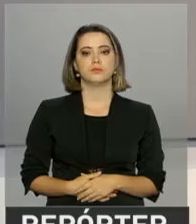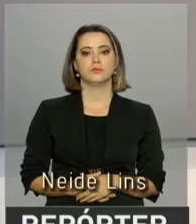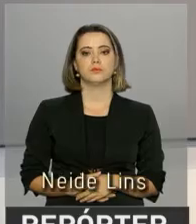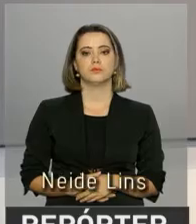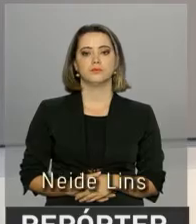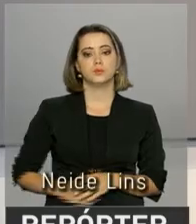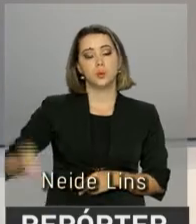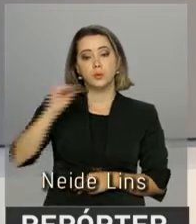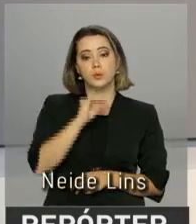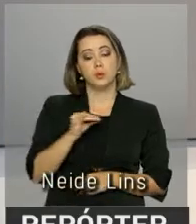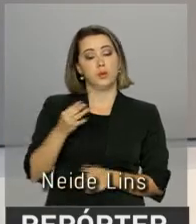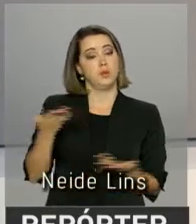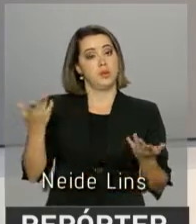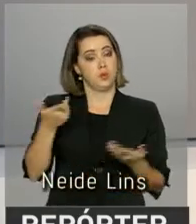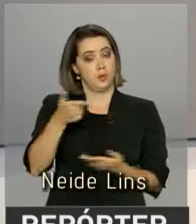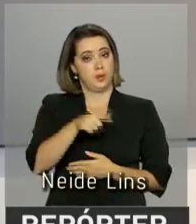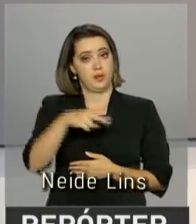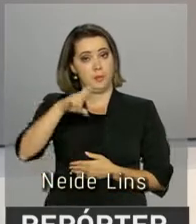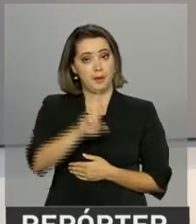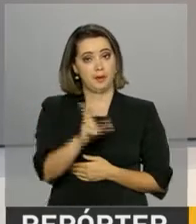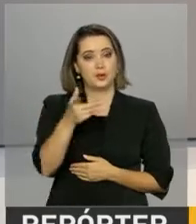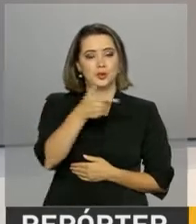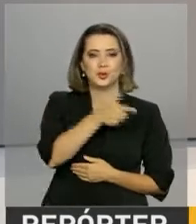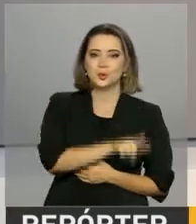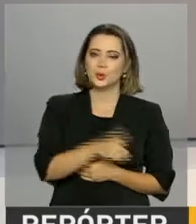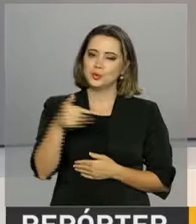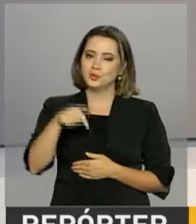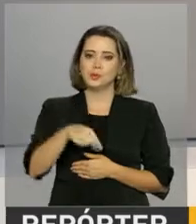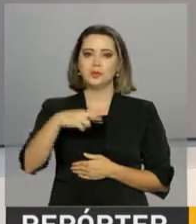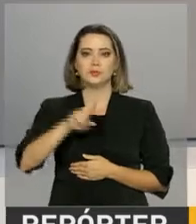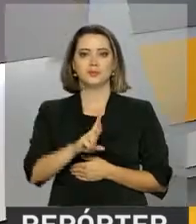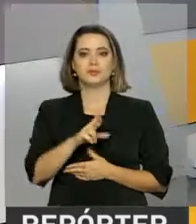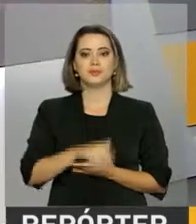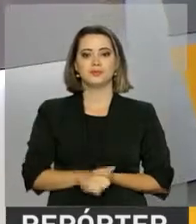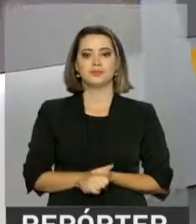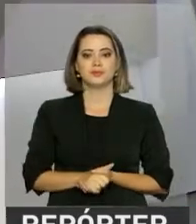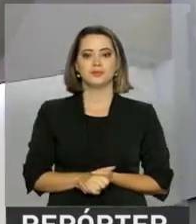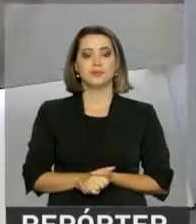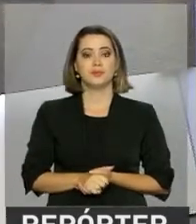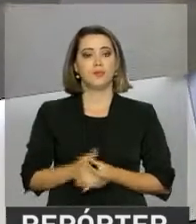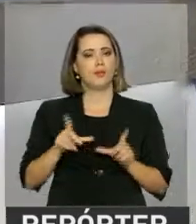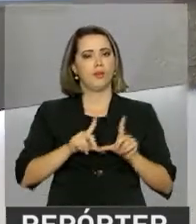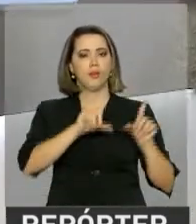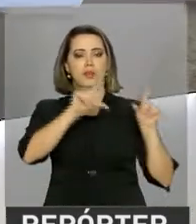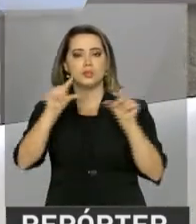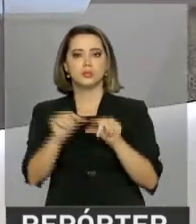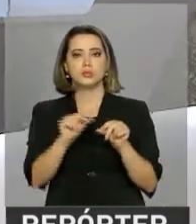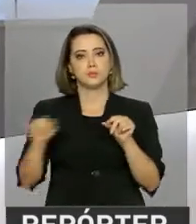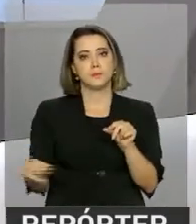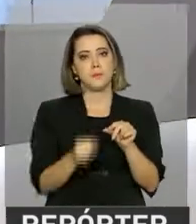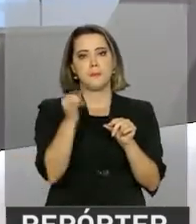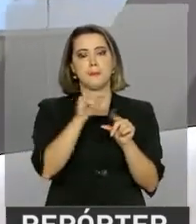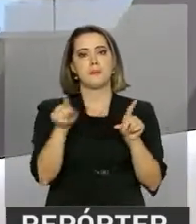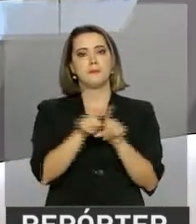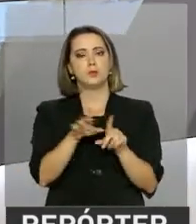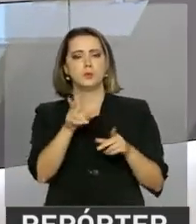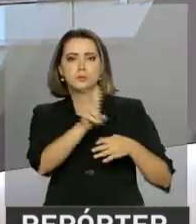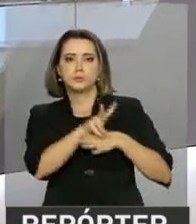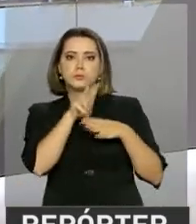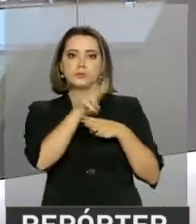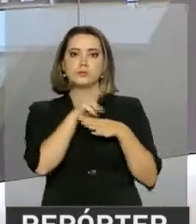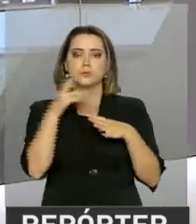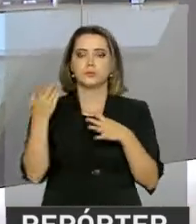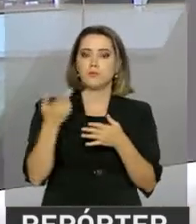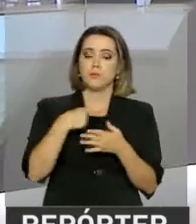lá o repórter nbr estar de volta aqui na nbr a redução das taxas de juros dos créditos consignados